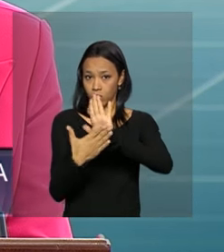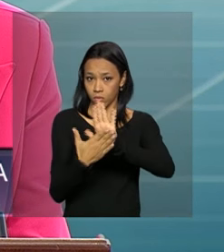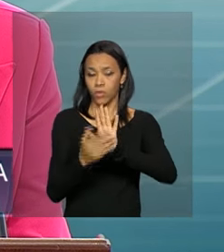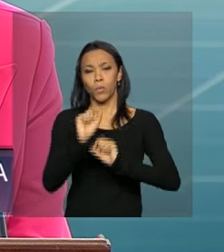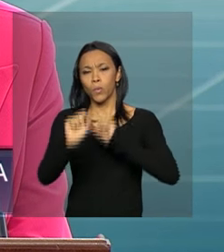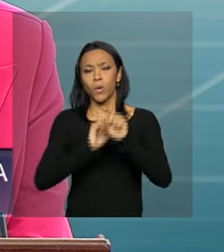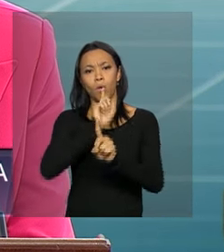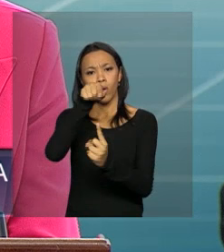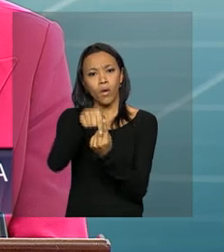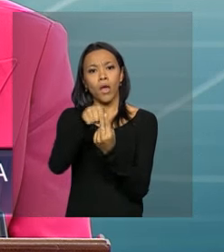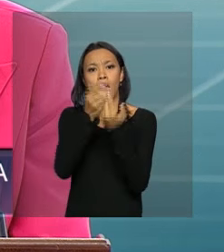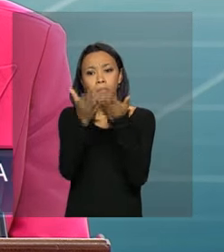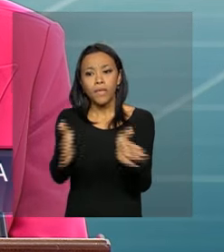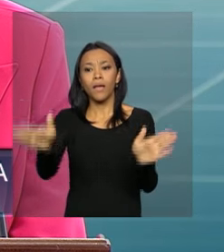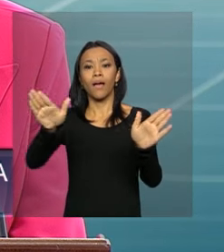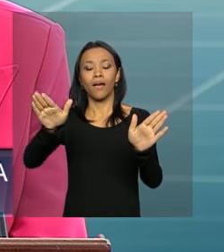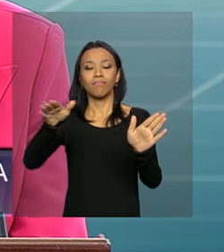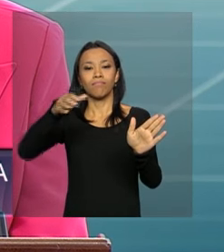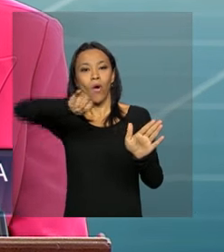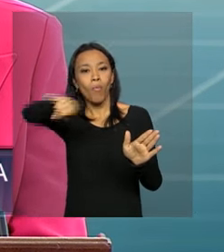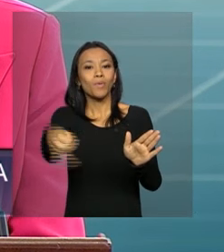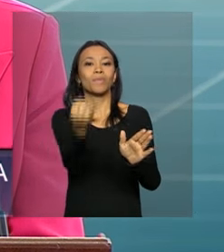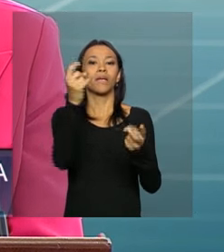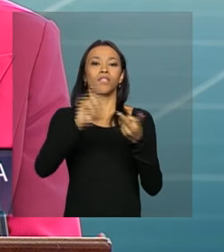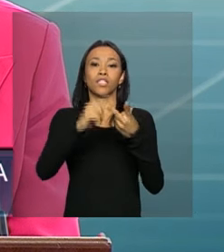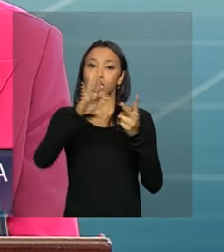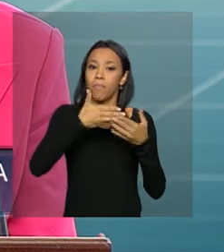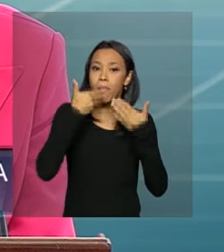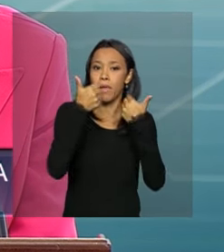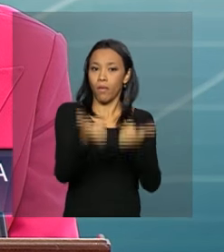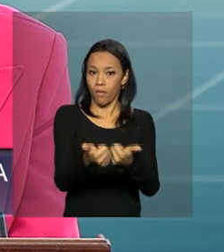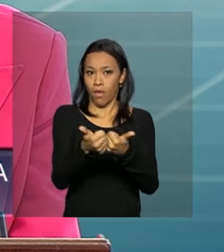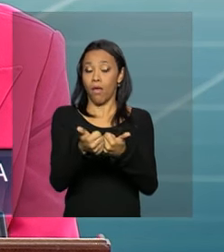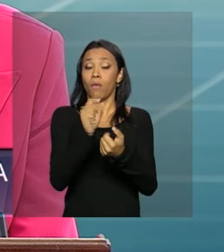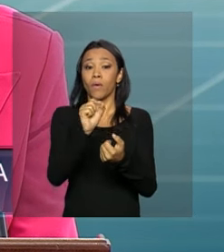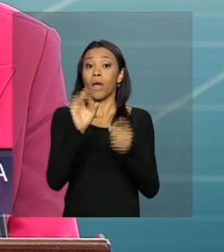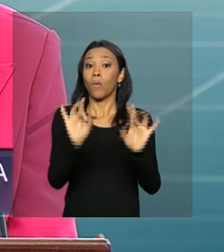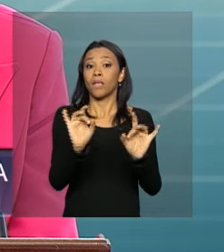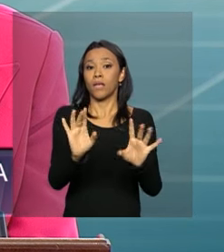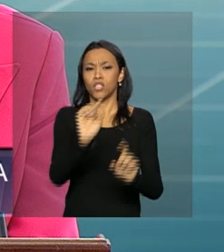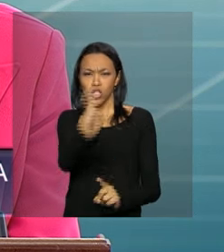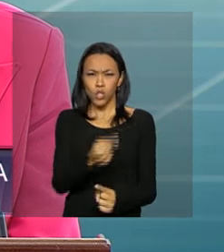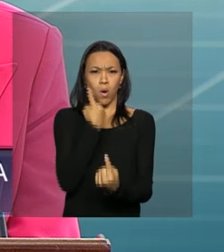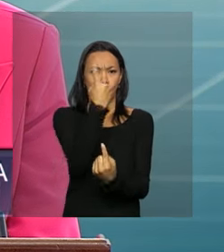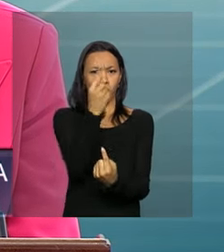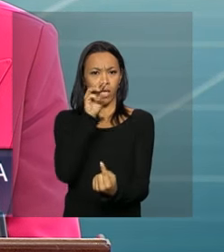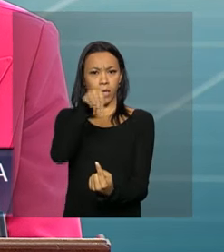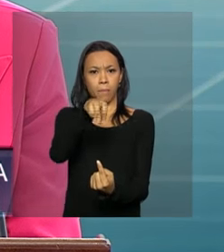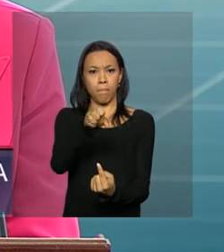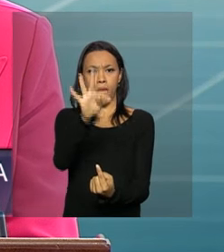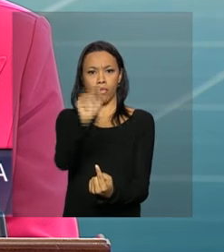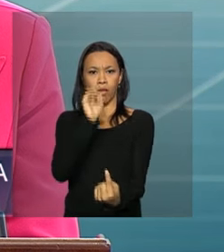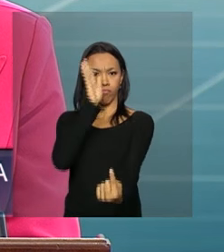ampliar a oportunidade e melhorar a qualidade. E a meta é só uma única meta: é